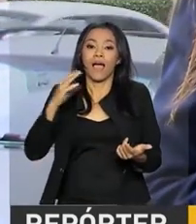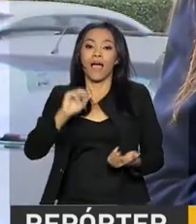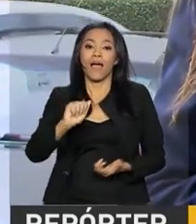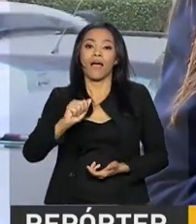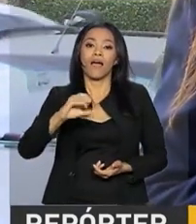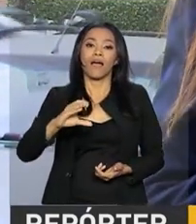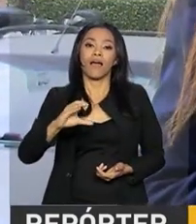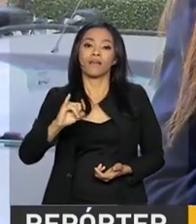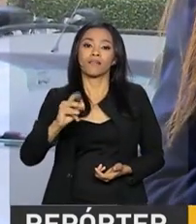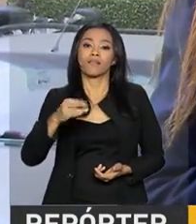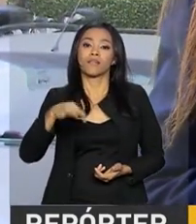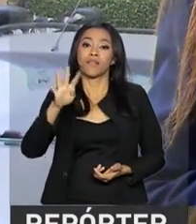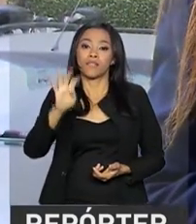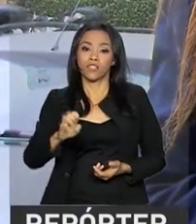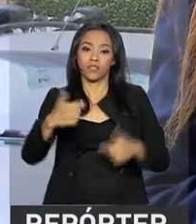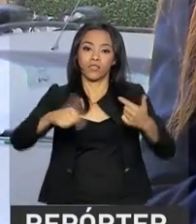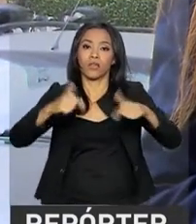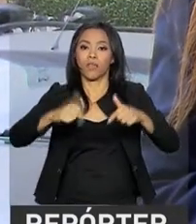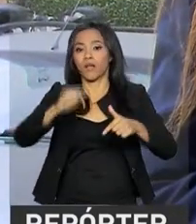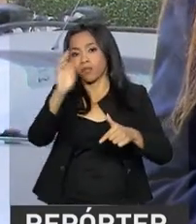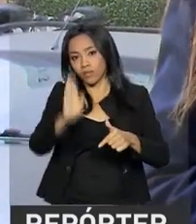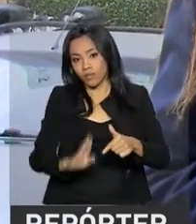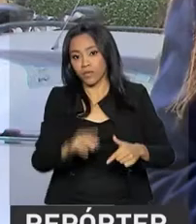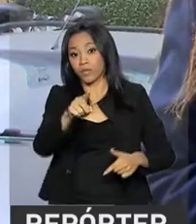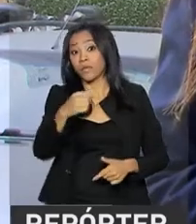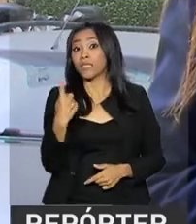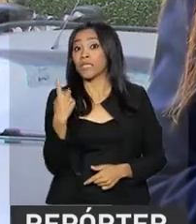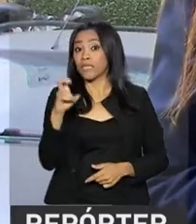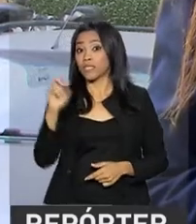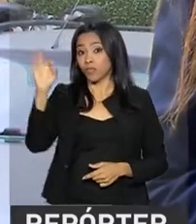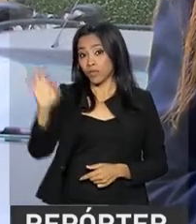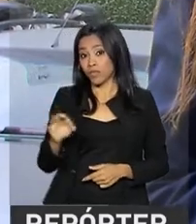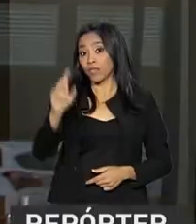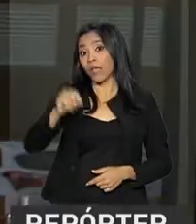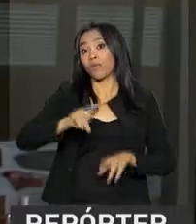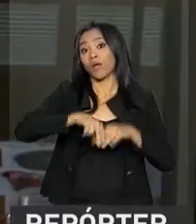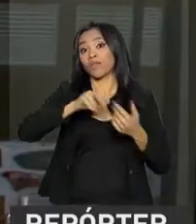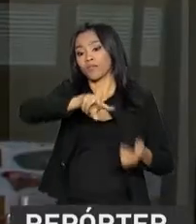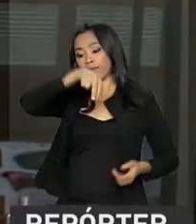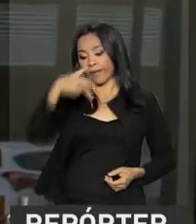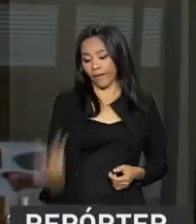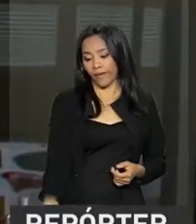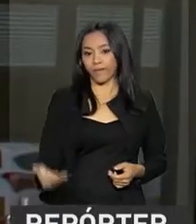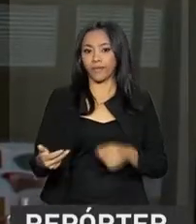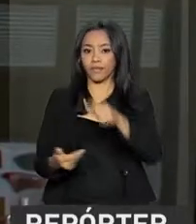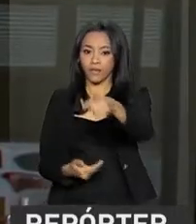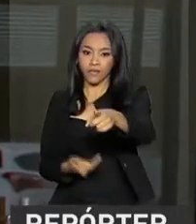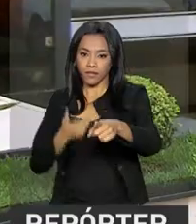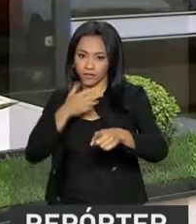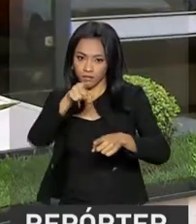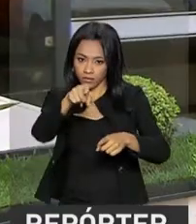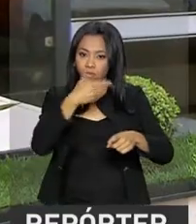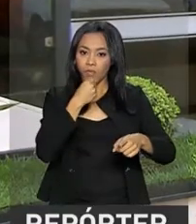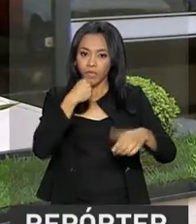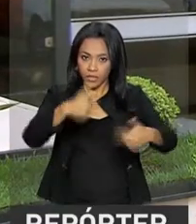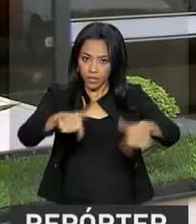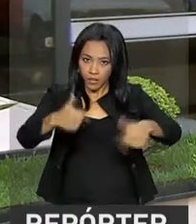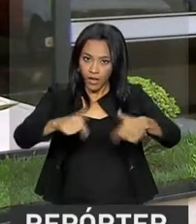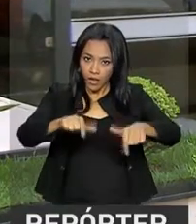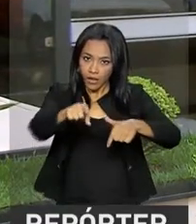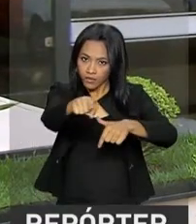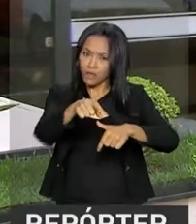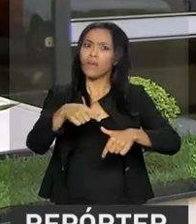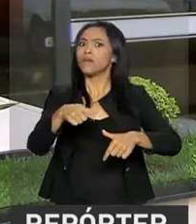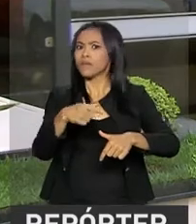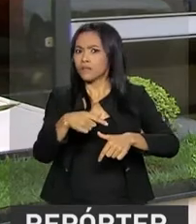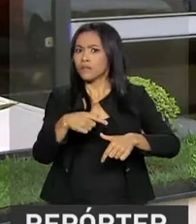em 2017, 15% delas foram provocadas por queda. Este alpinista industrial já está nessa